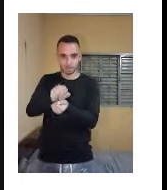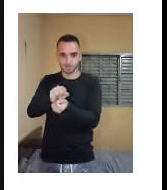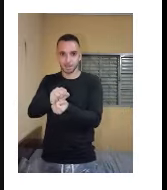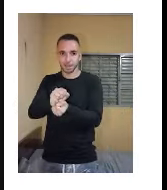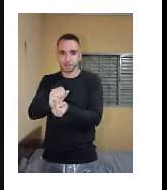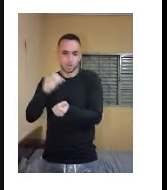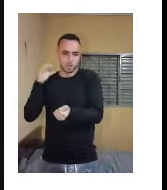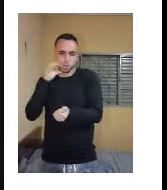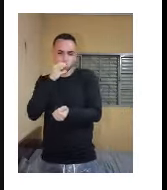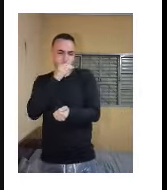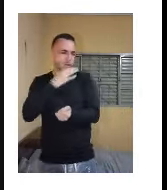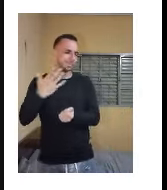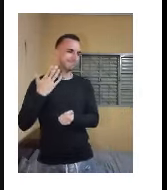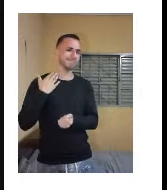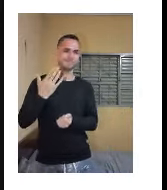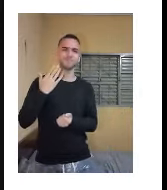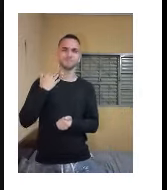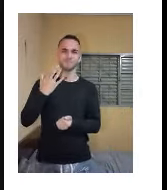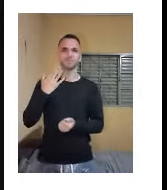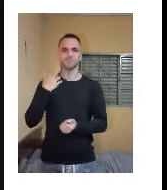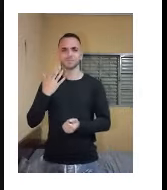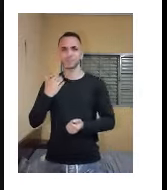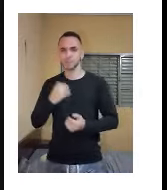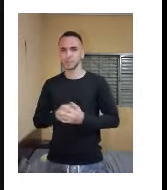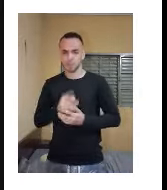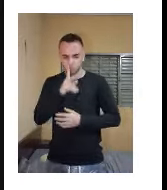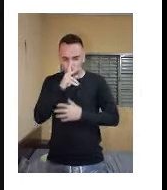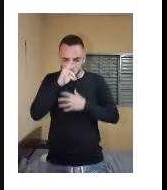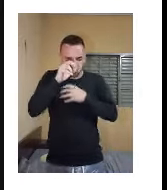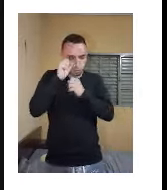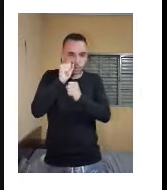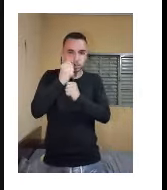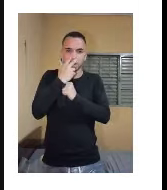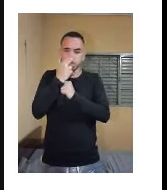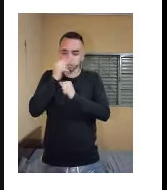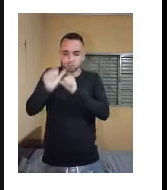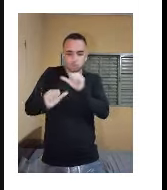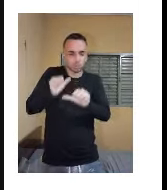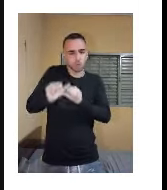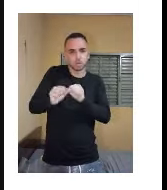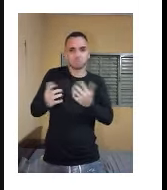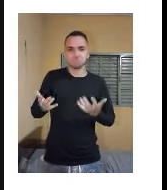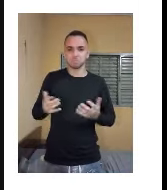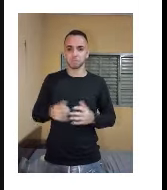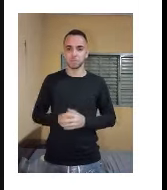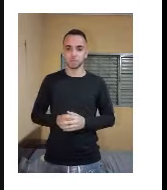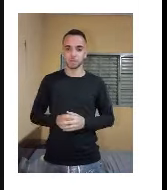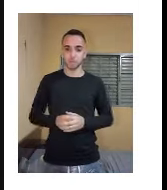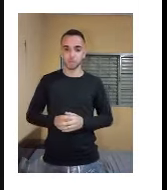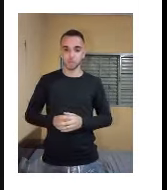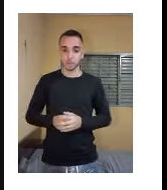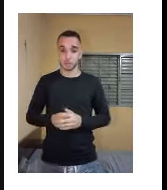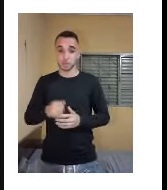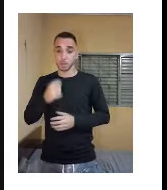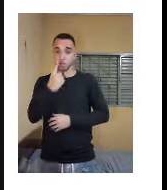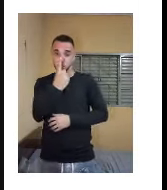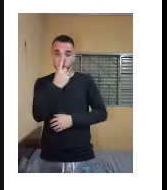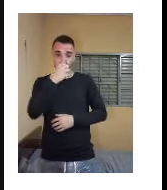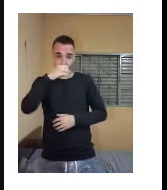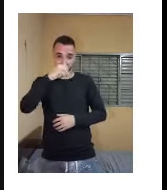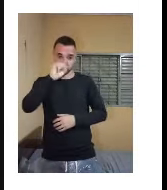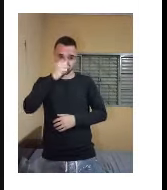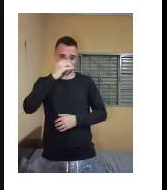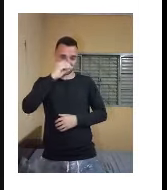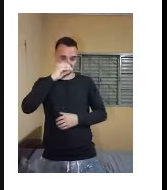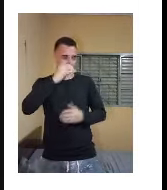desvio em relação à média do período de 1880 até o 2020, é um gráfico bastante atual, e a gente vê que